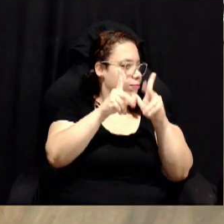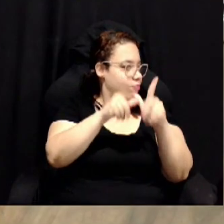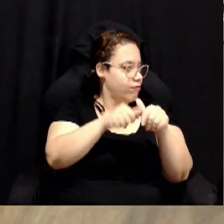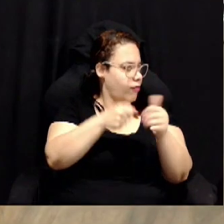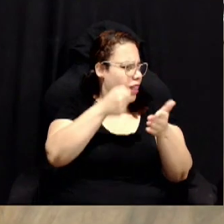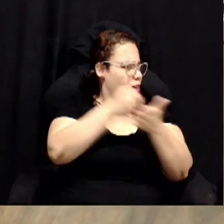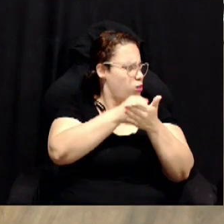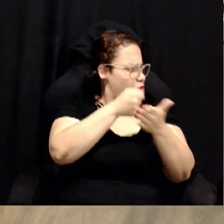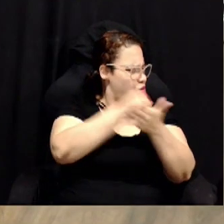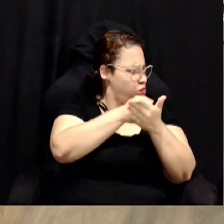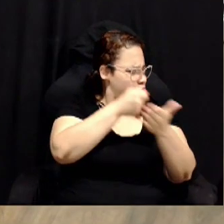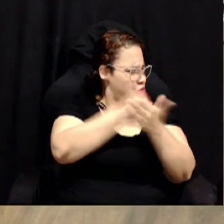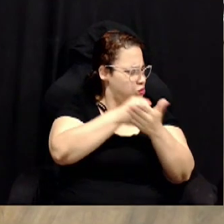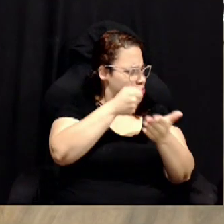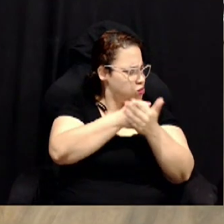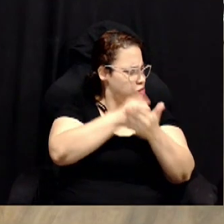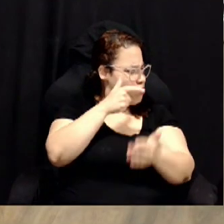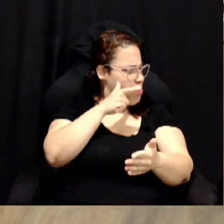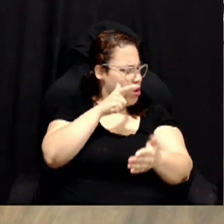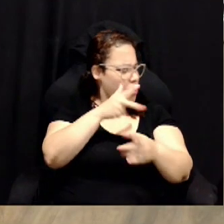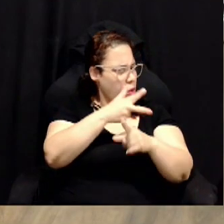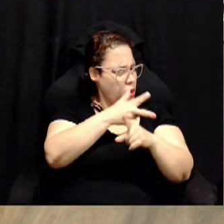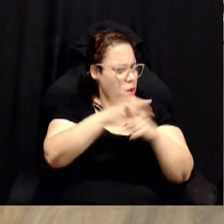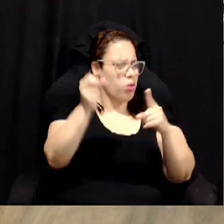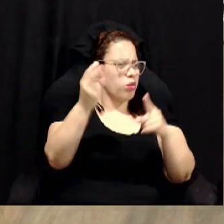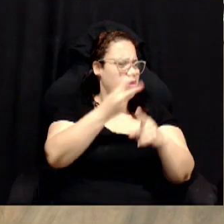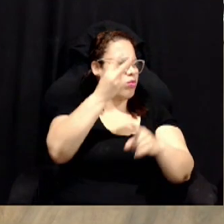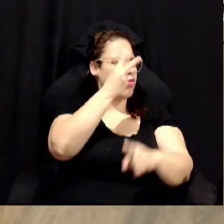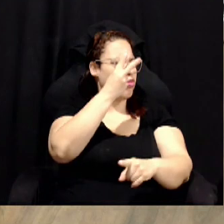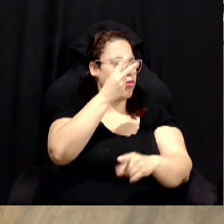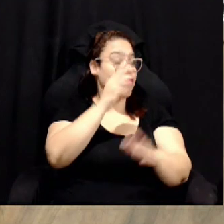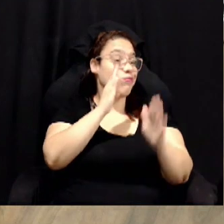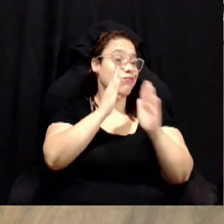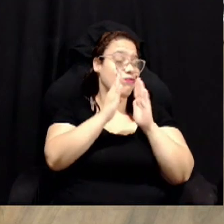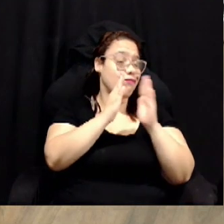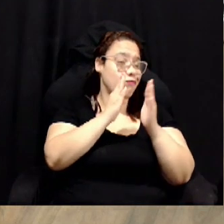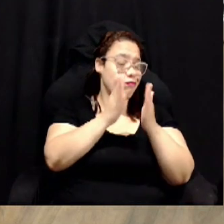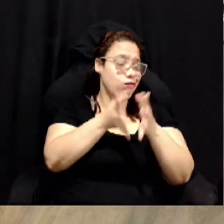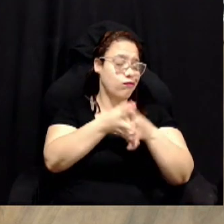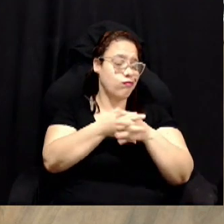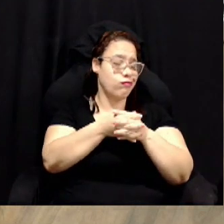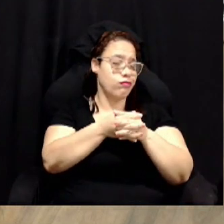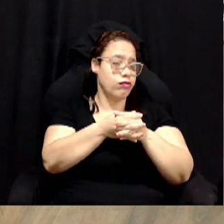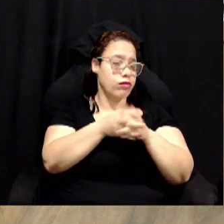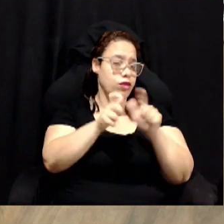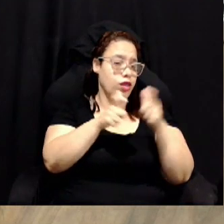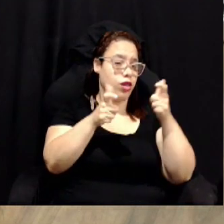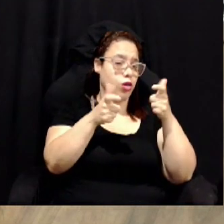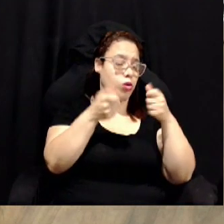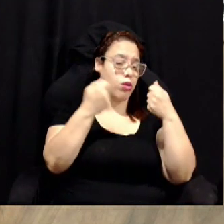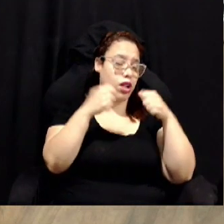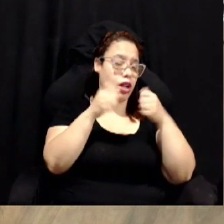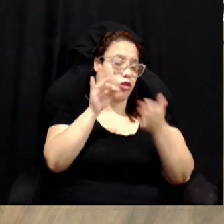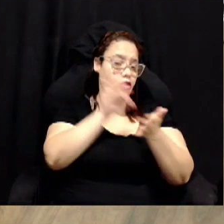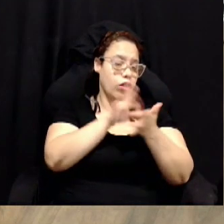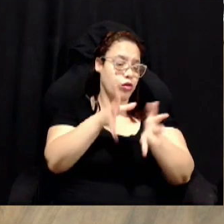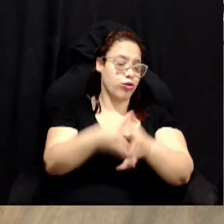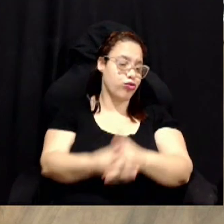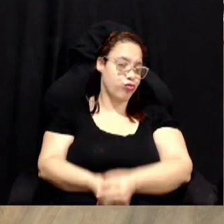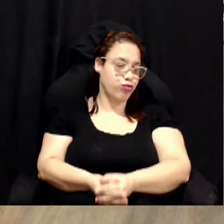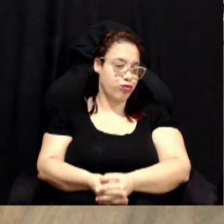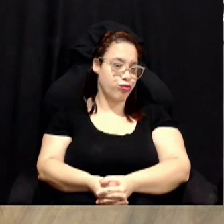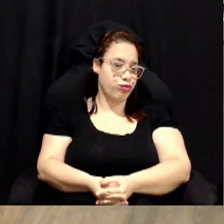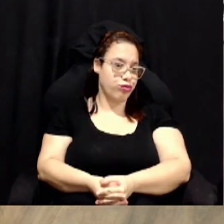para conquistado e muitas vezes isso leva um tempo que é maior do que deveria ser. Diante